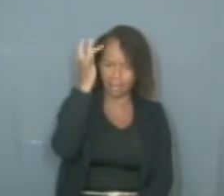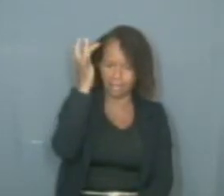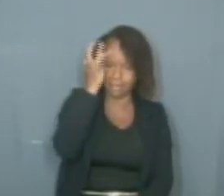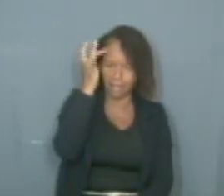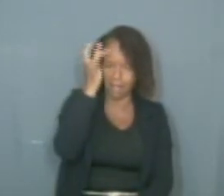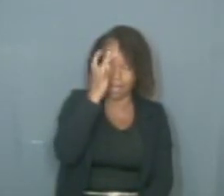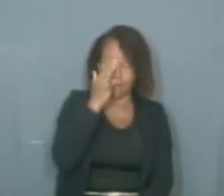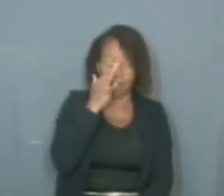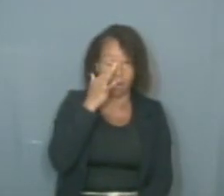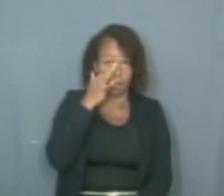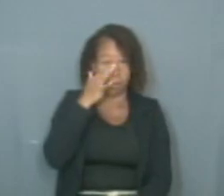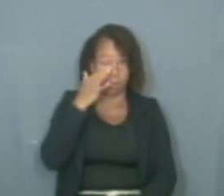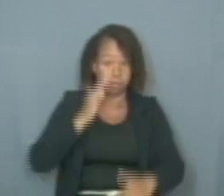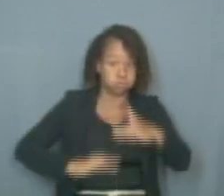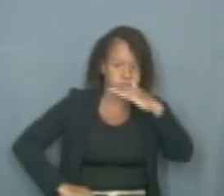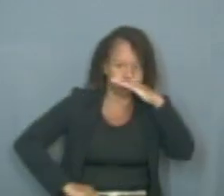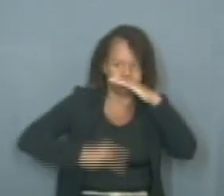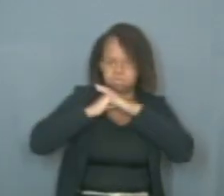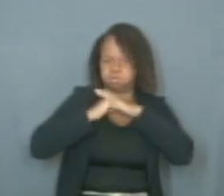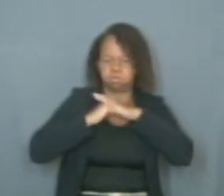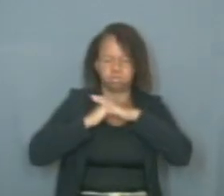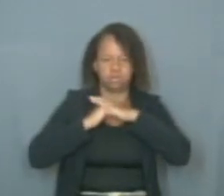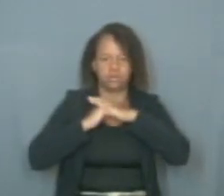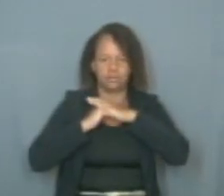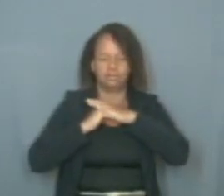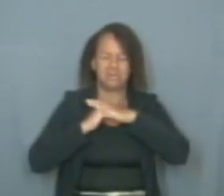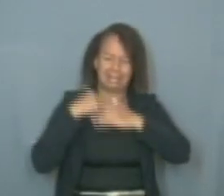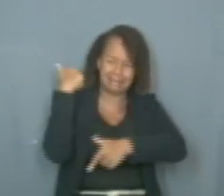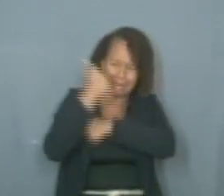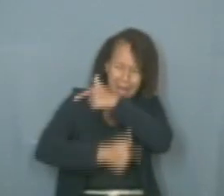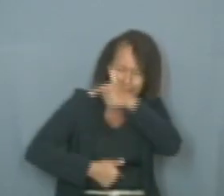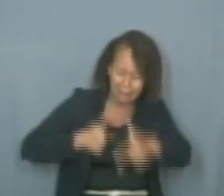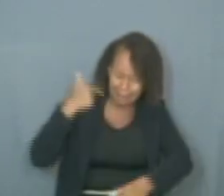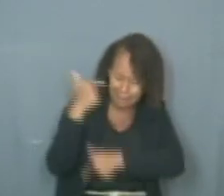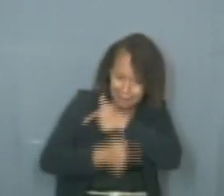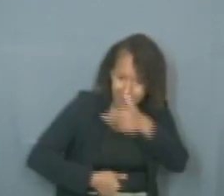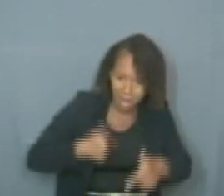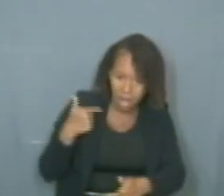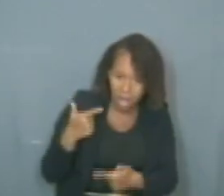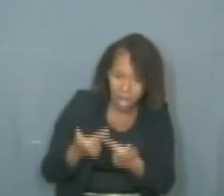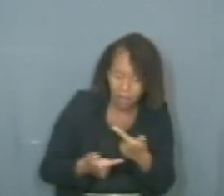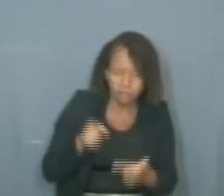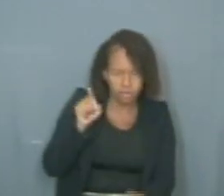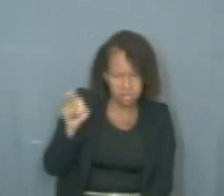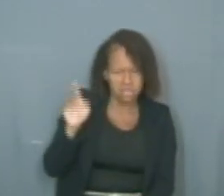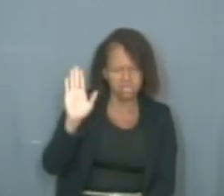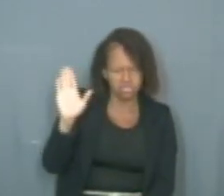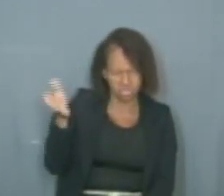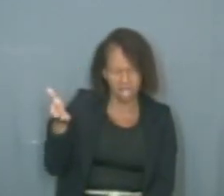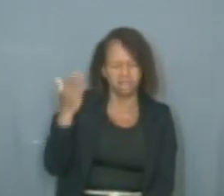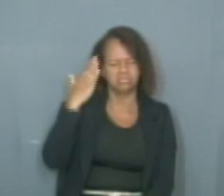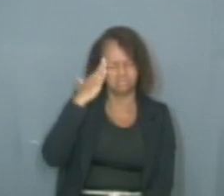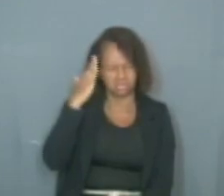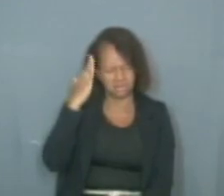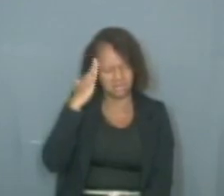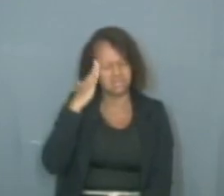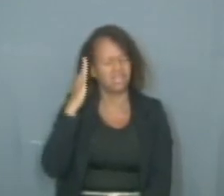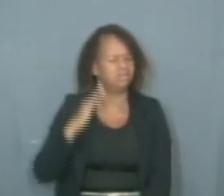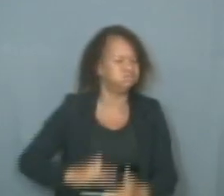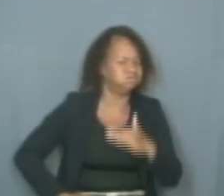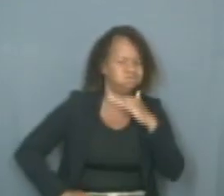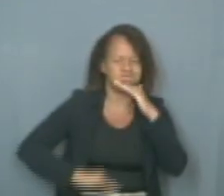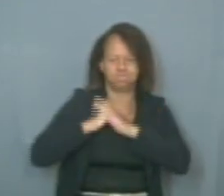em exaustão, por conta de excessivas jornadas? Você mesmo deve ter cumprido